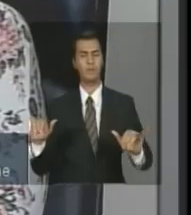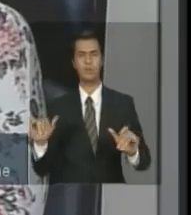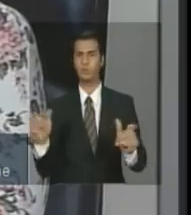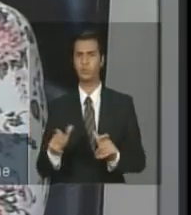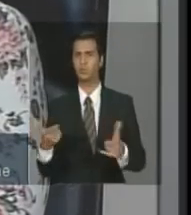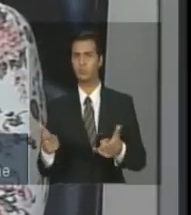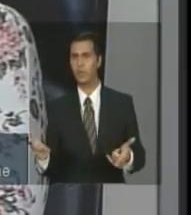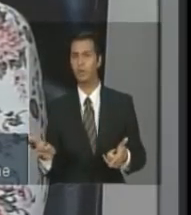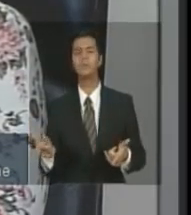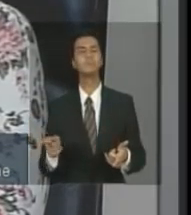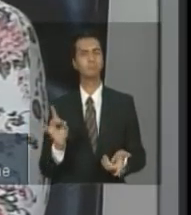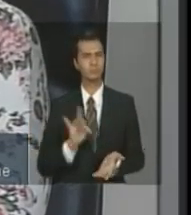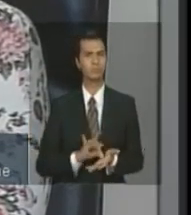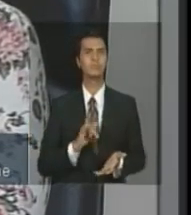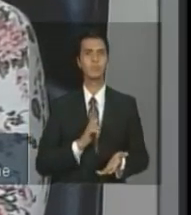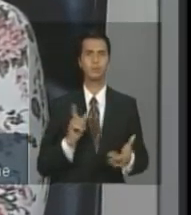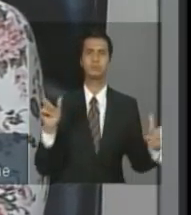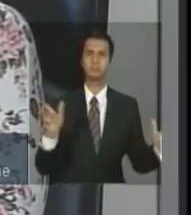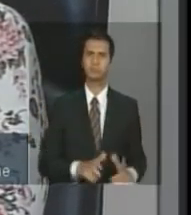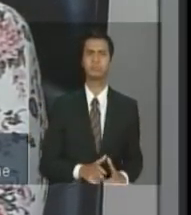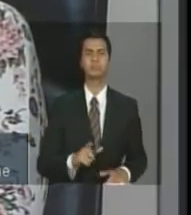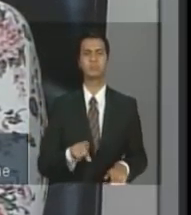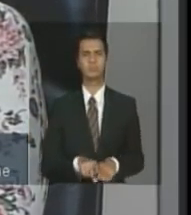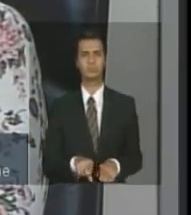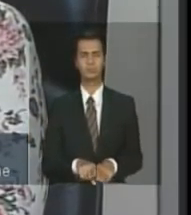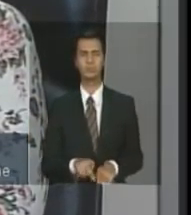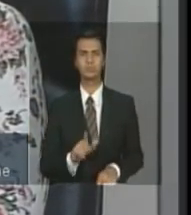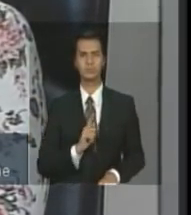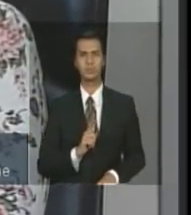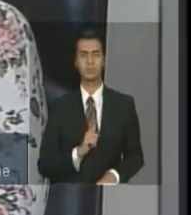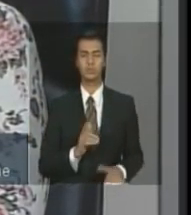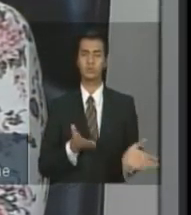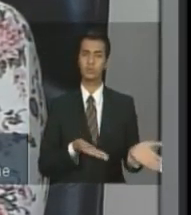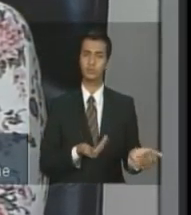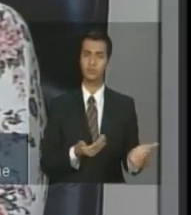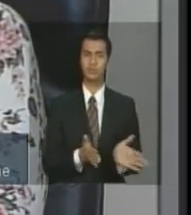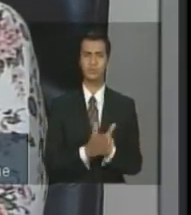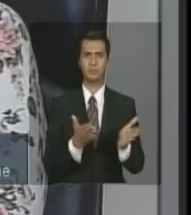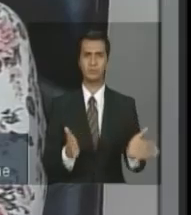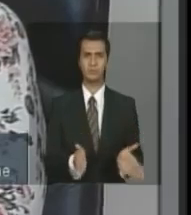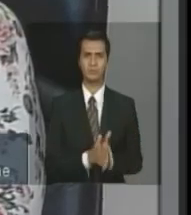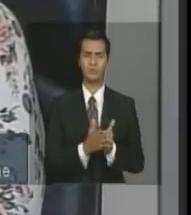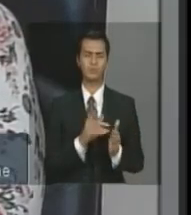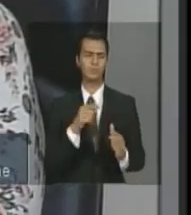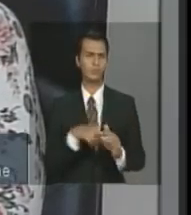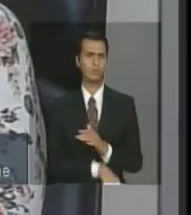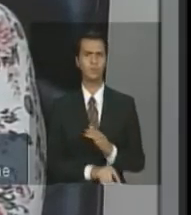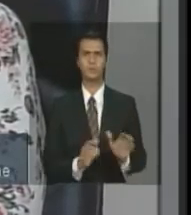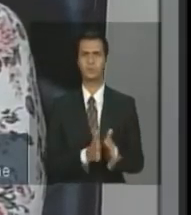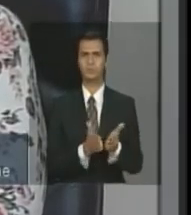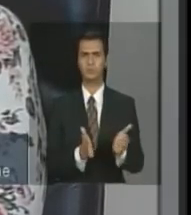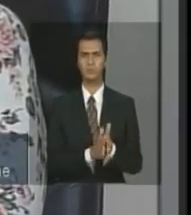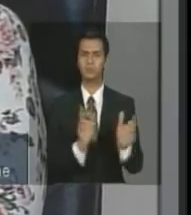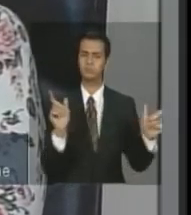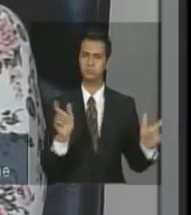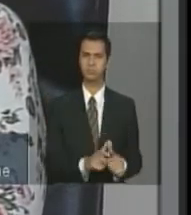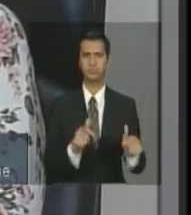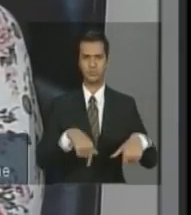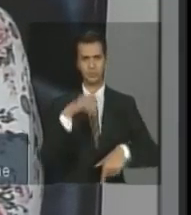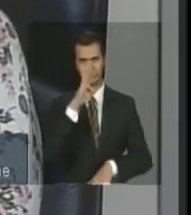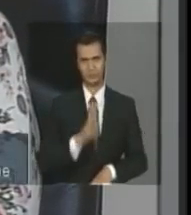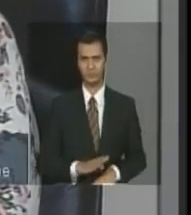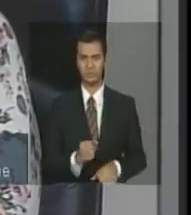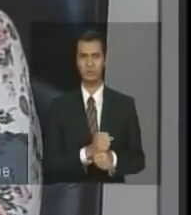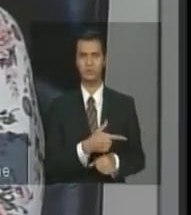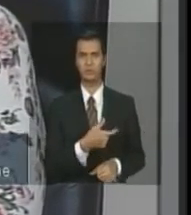nós tivemos uma redução substancial do número de jovens pobres e extremamente pobres no Brasil de